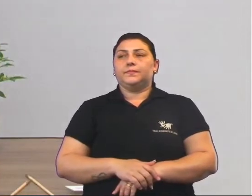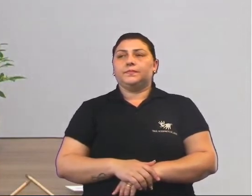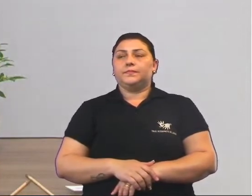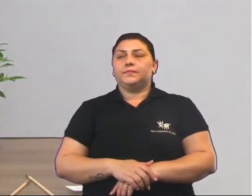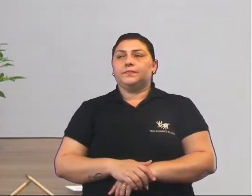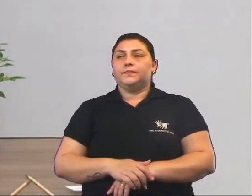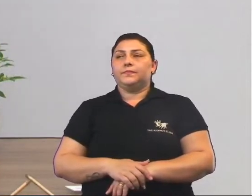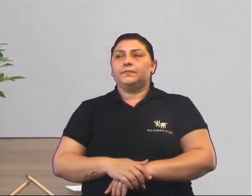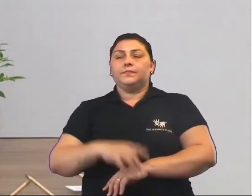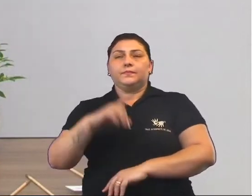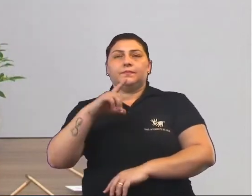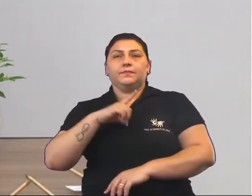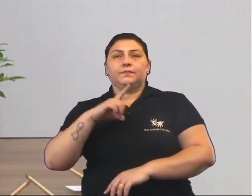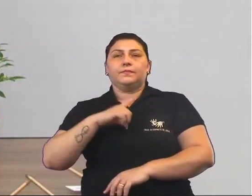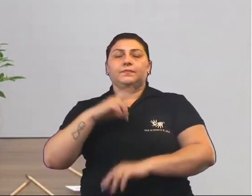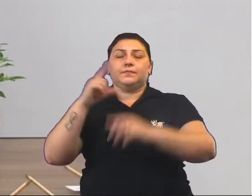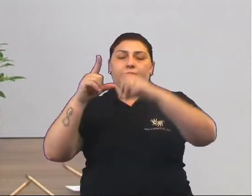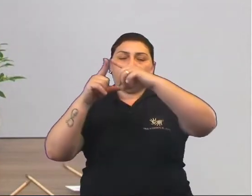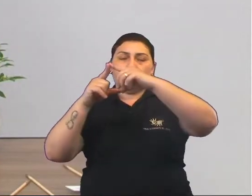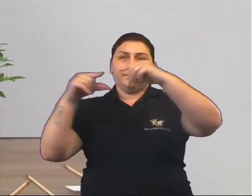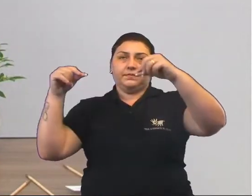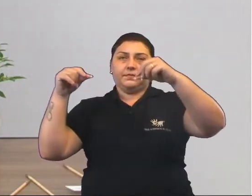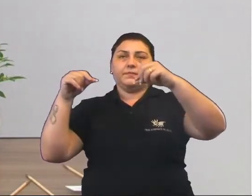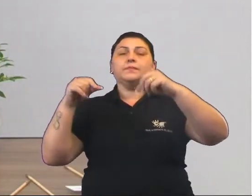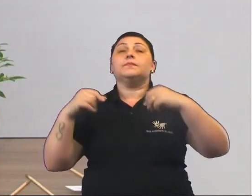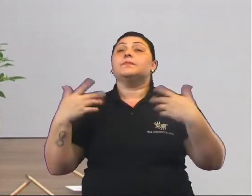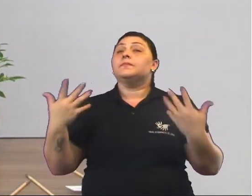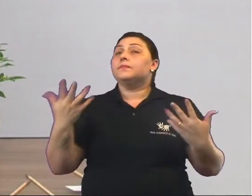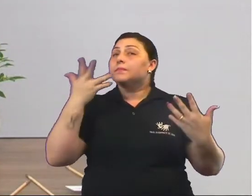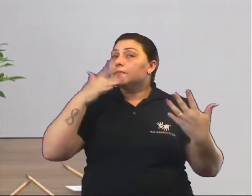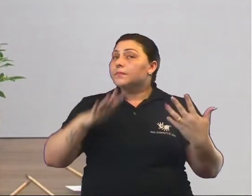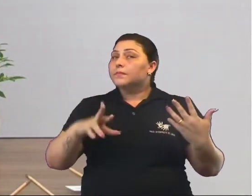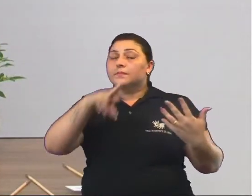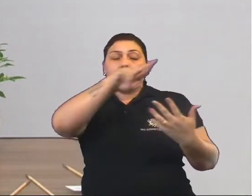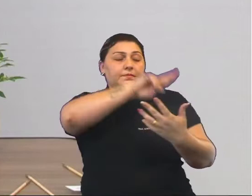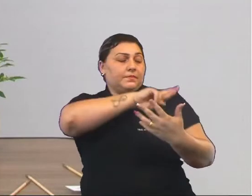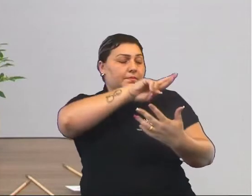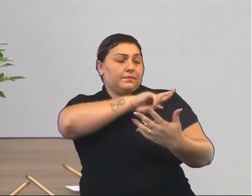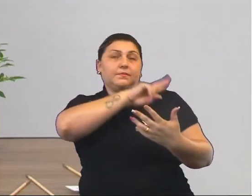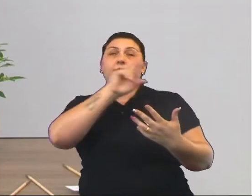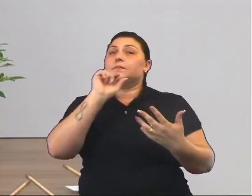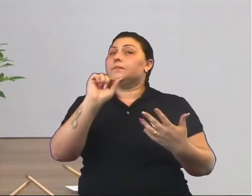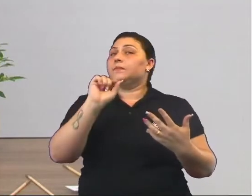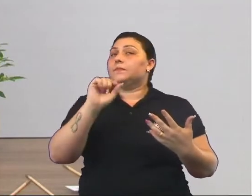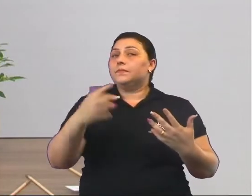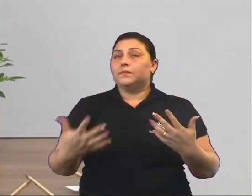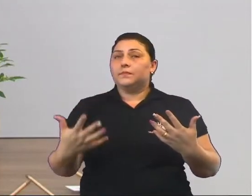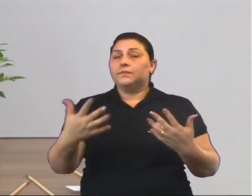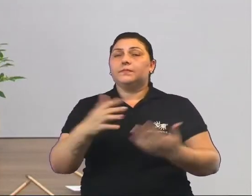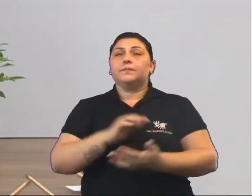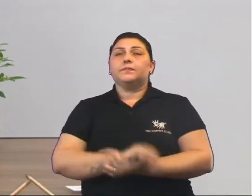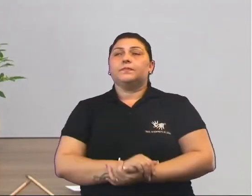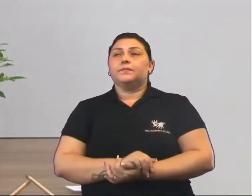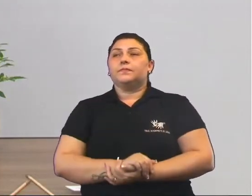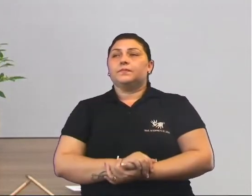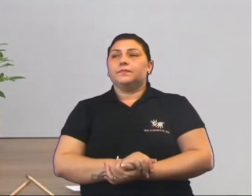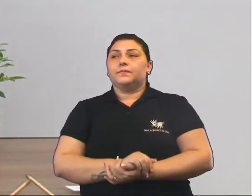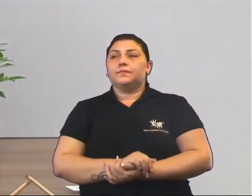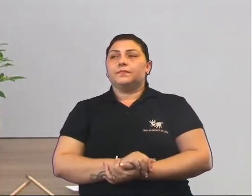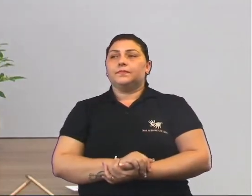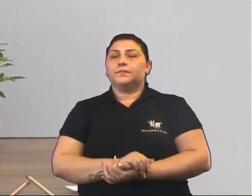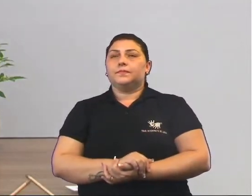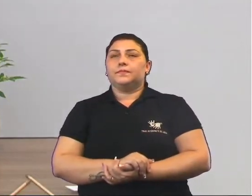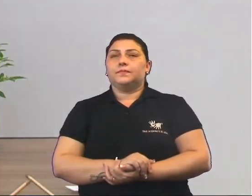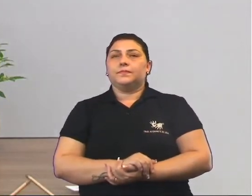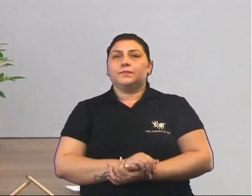importantes. Nós temos as folhas, e as folhas, criança, ela é responsável pelo quê? As